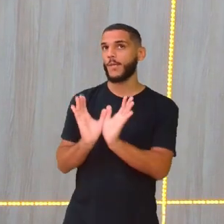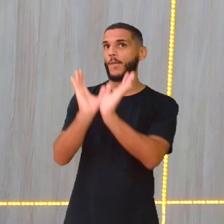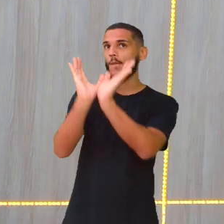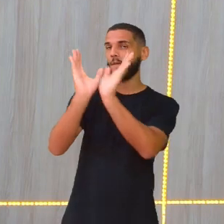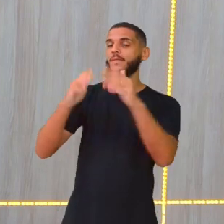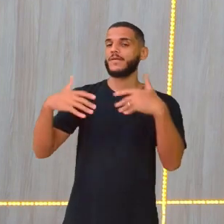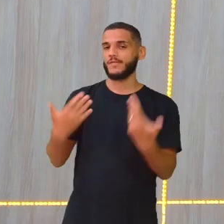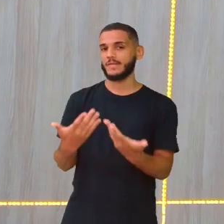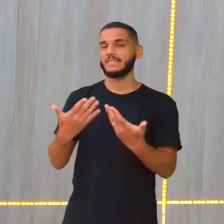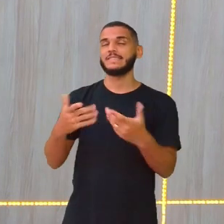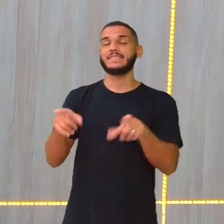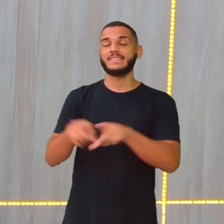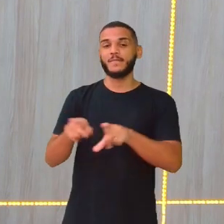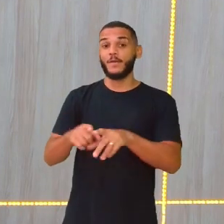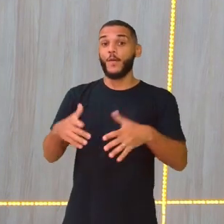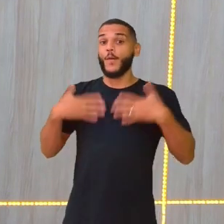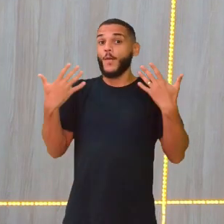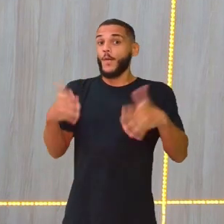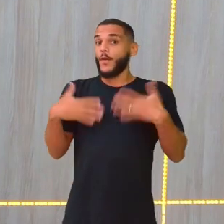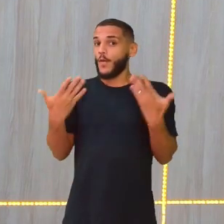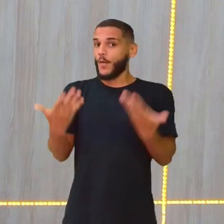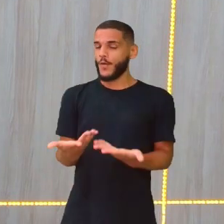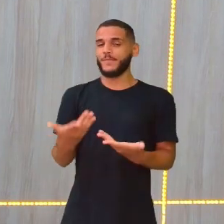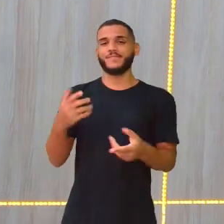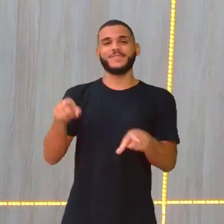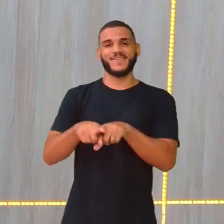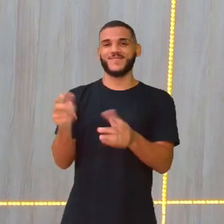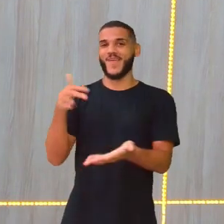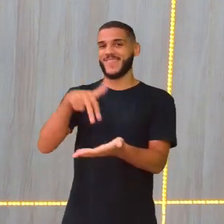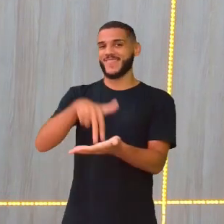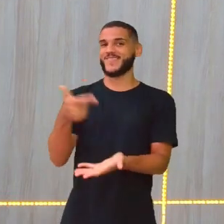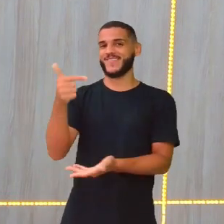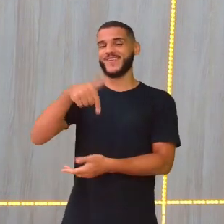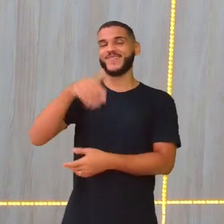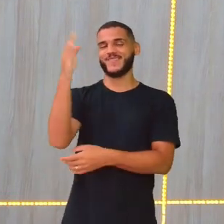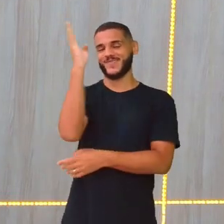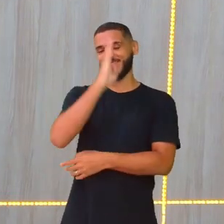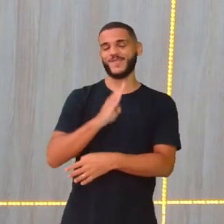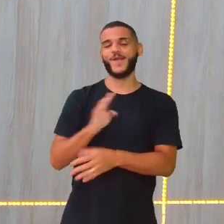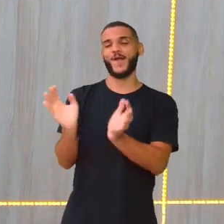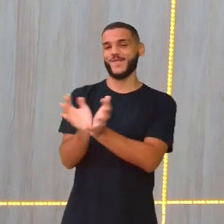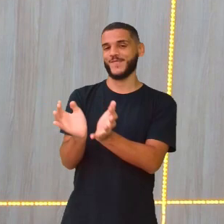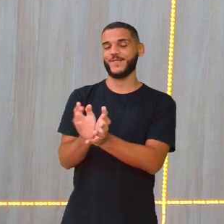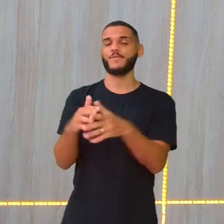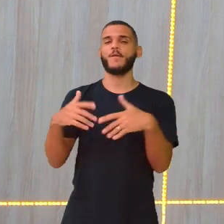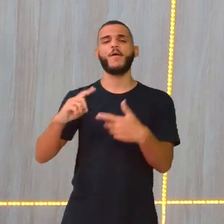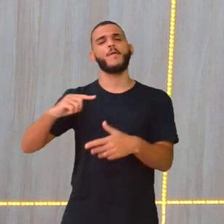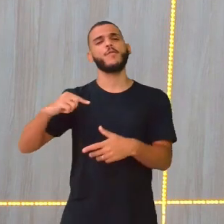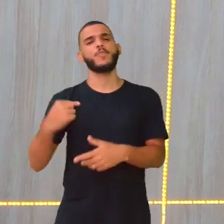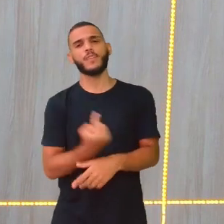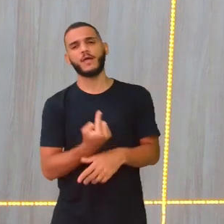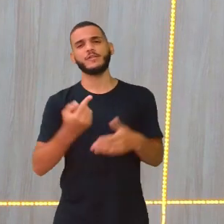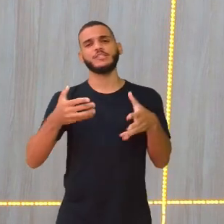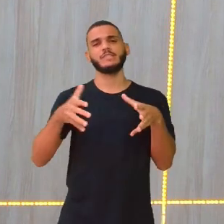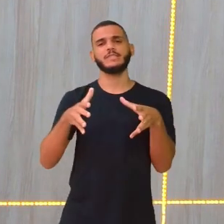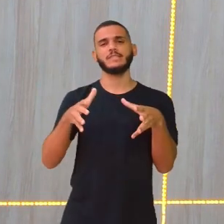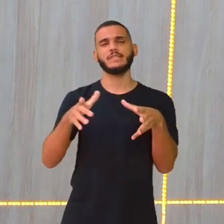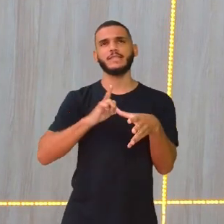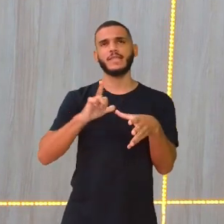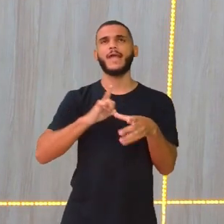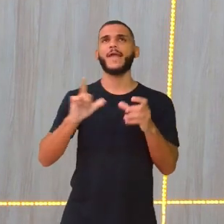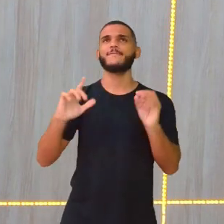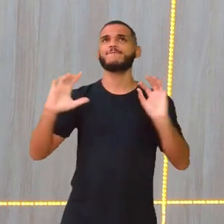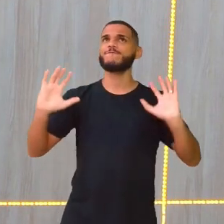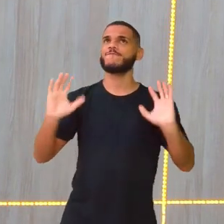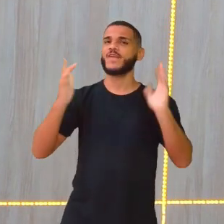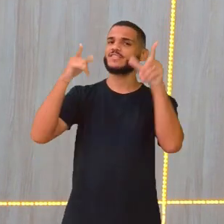Copa, animadíssimas com a performance da nossa seleção, mas, mesmo num clima festivo, a